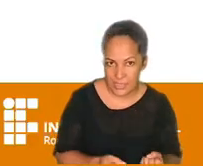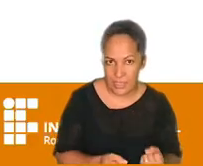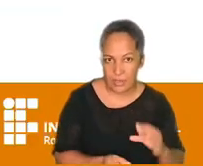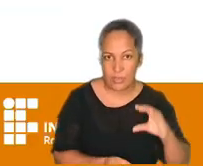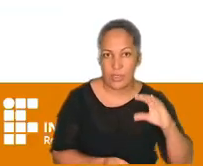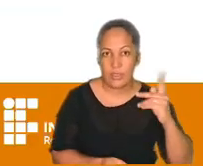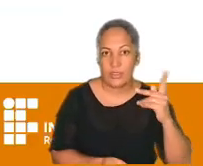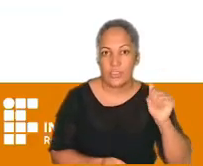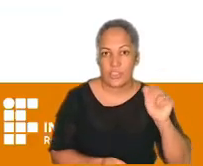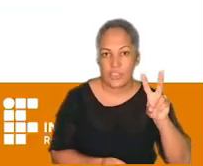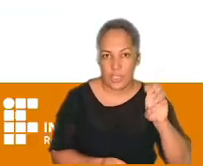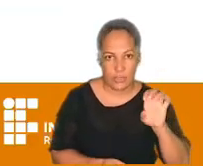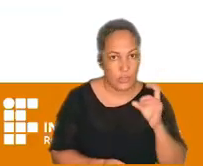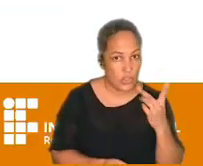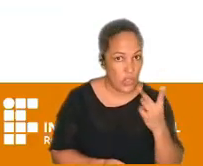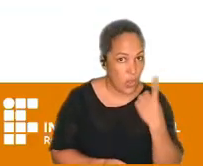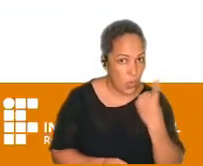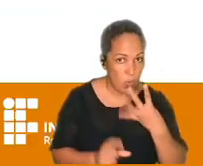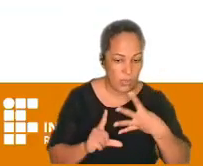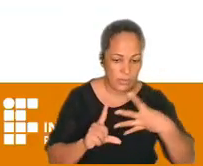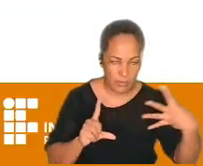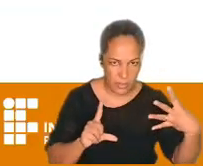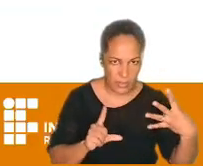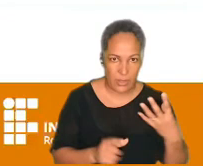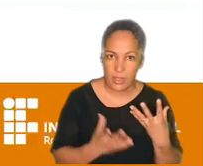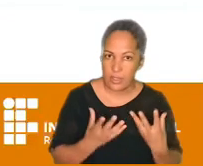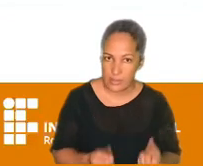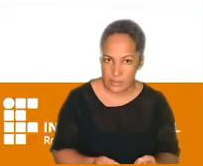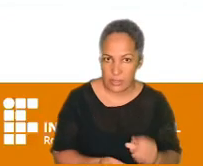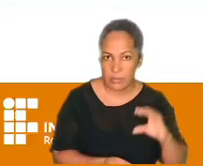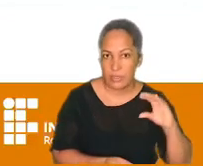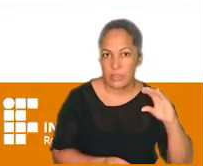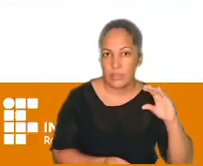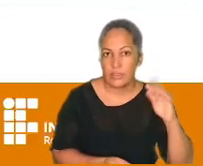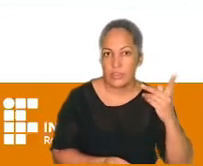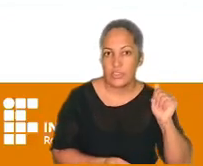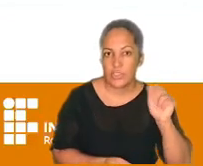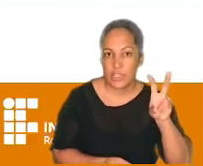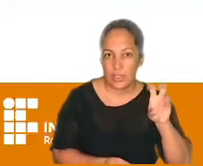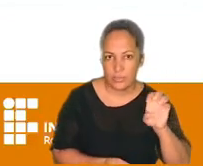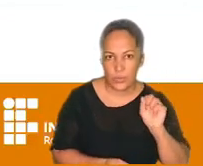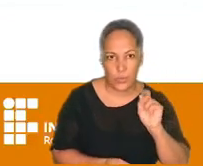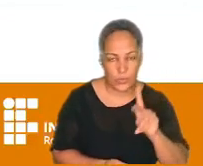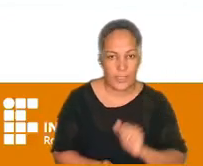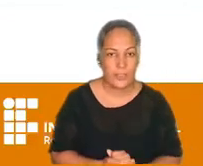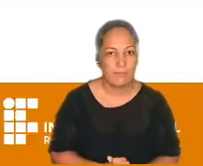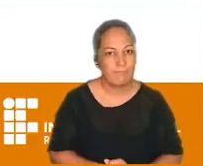chave. Não é a entrega recebe a chave de venda e venda recebe a chave de entrega. Não é isso. Uma das duas apenas recebe, tá bom?